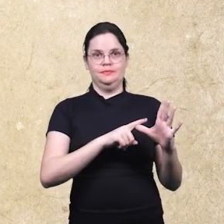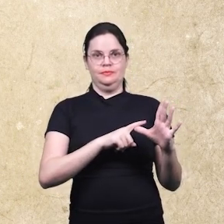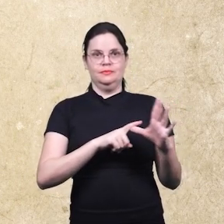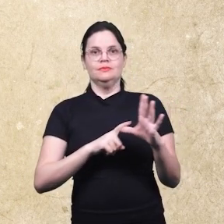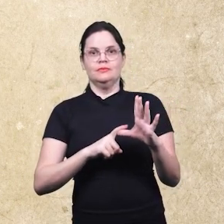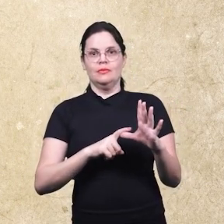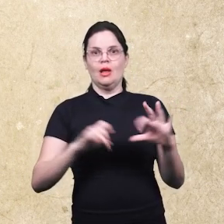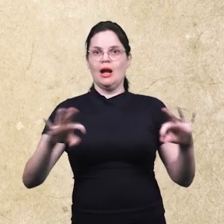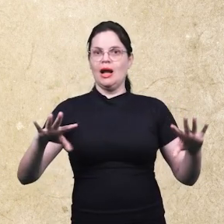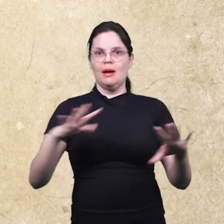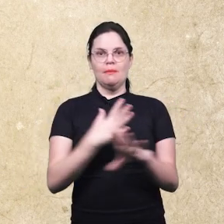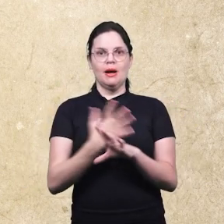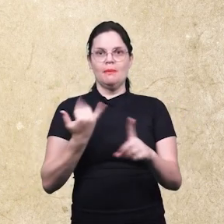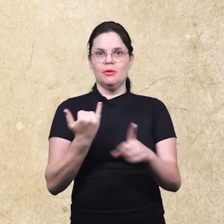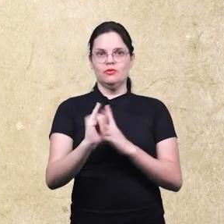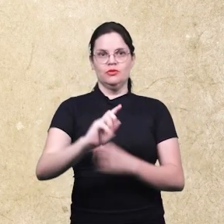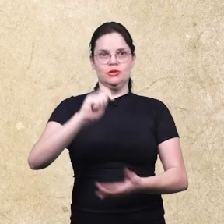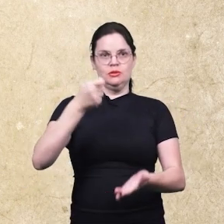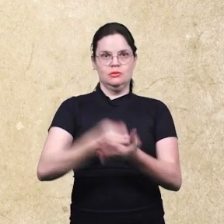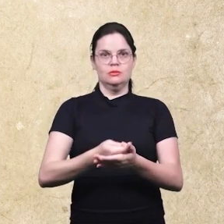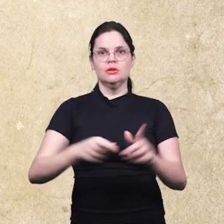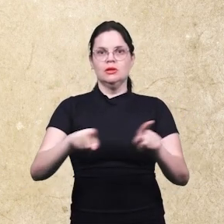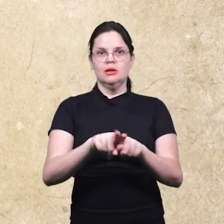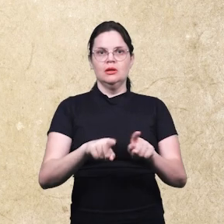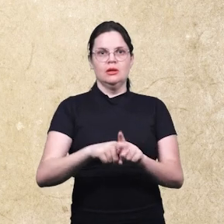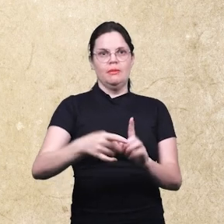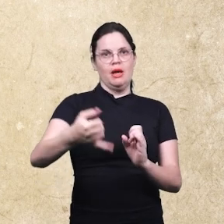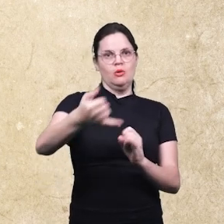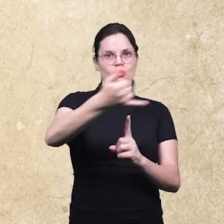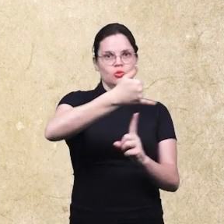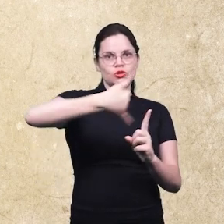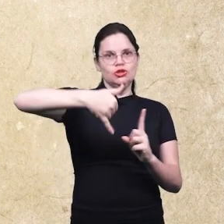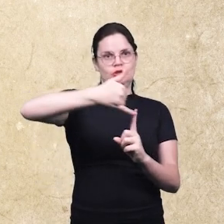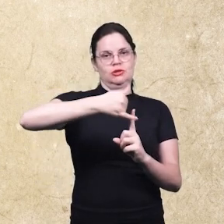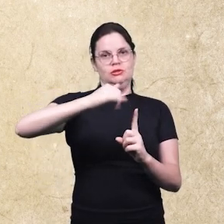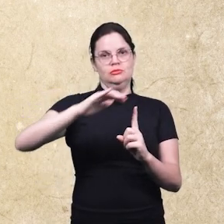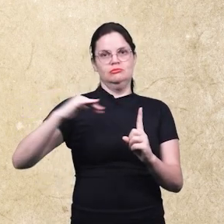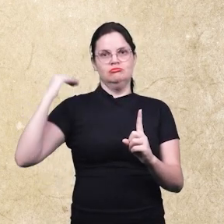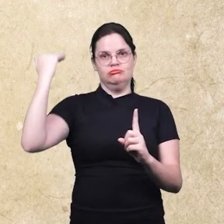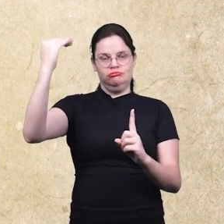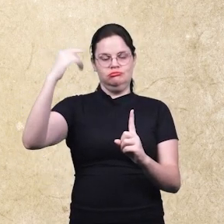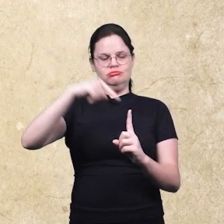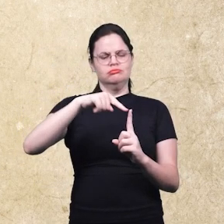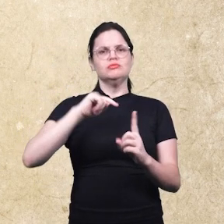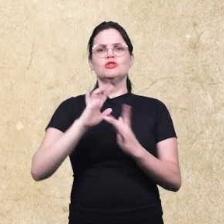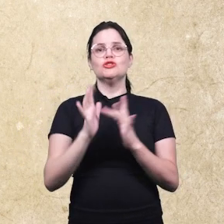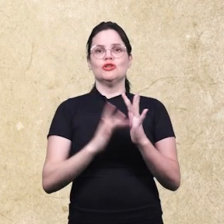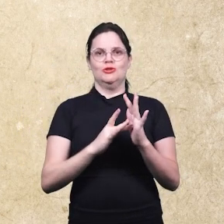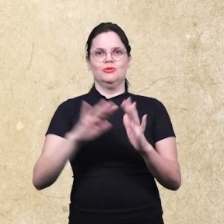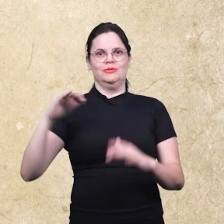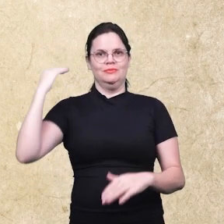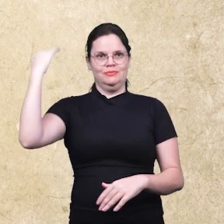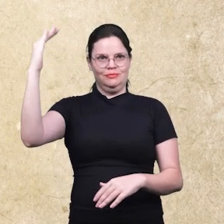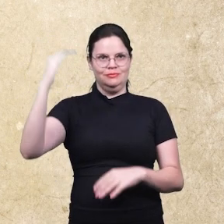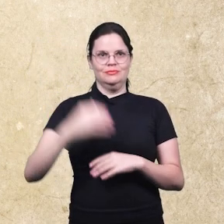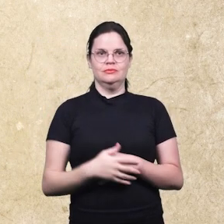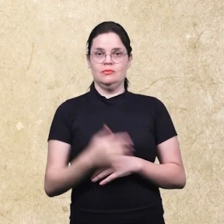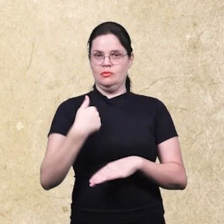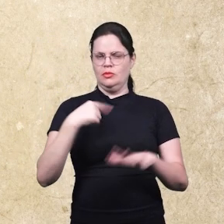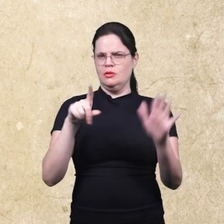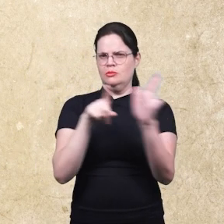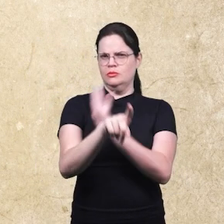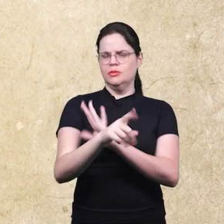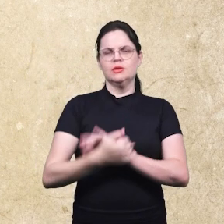Selar a visão e a profecia e ungir o santo dos santos. Jesus reinando. Aí a pergunta que nós fazemos a nós